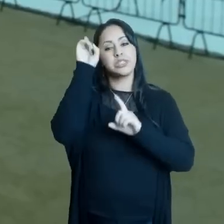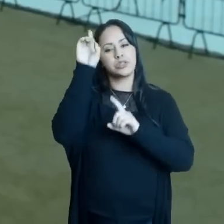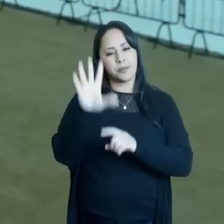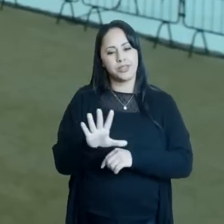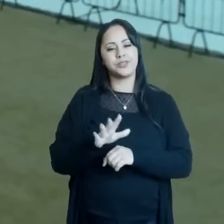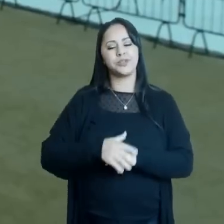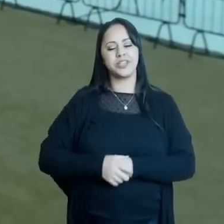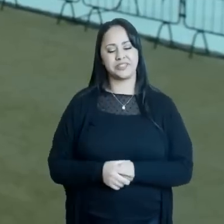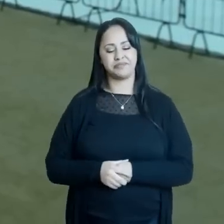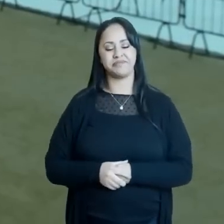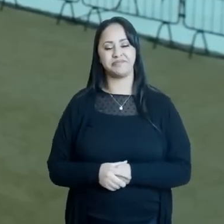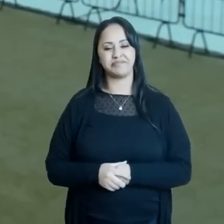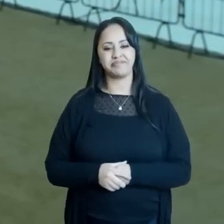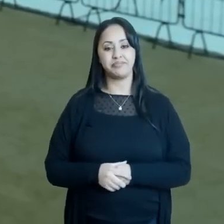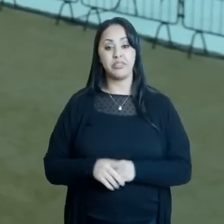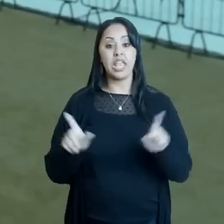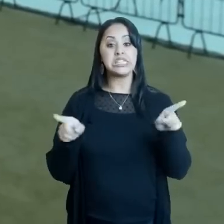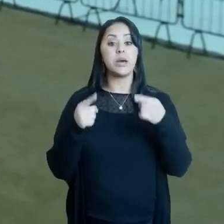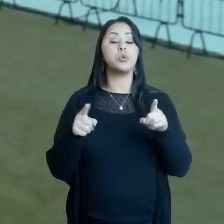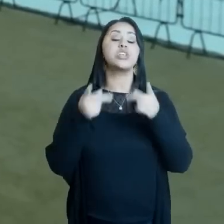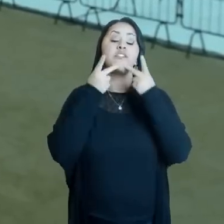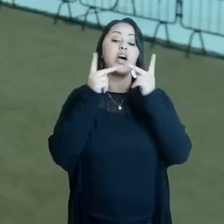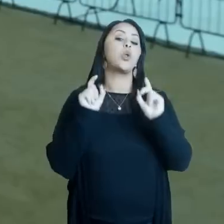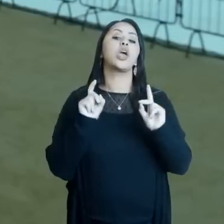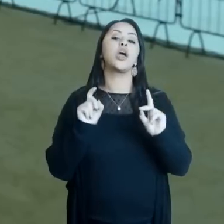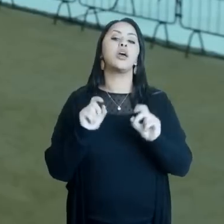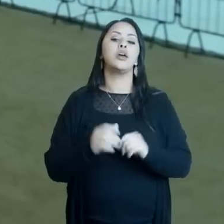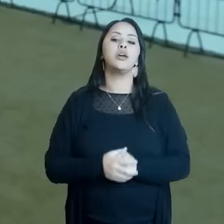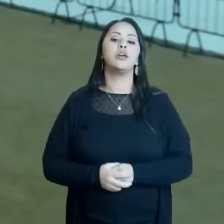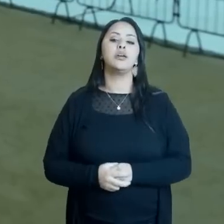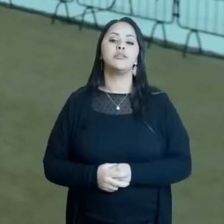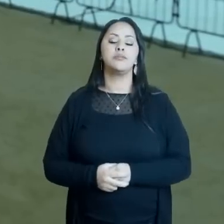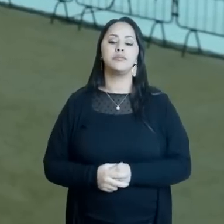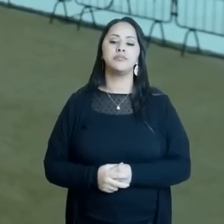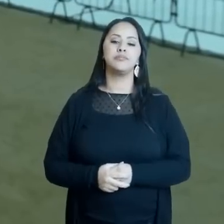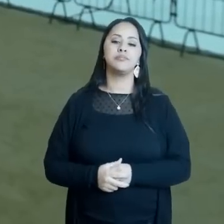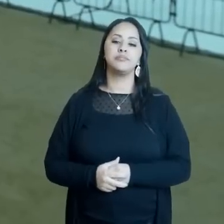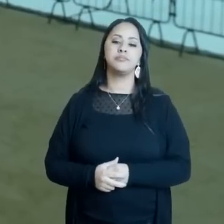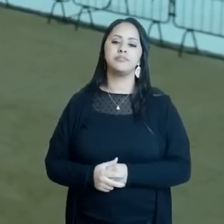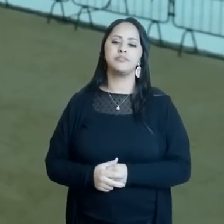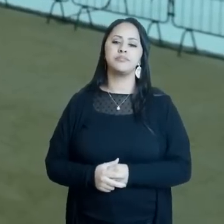obrigado, abençoe eu muito. Te agradeço. E essa canção diz assim, remove a minha